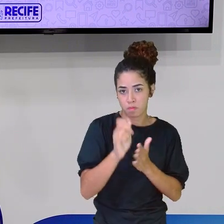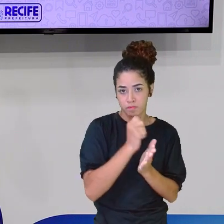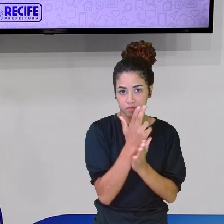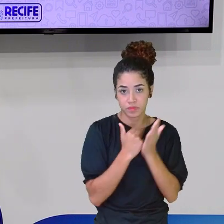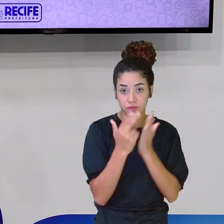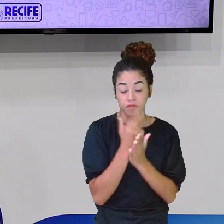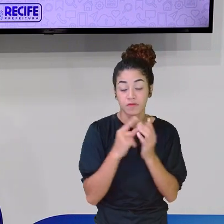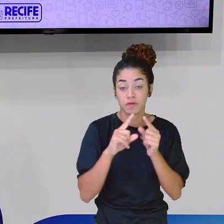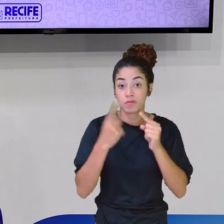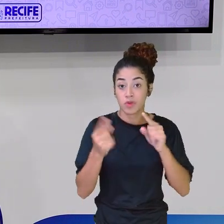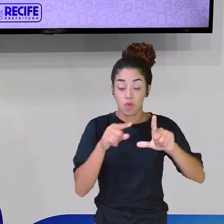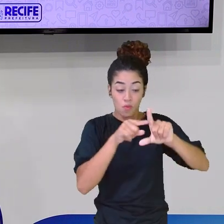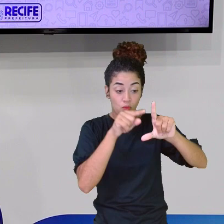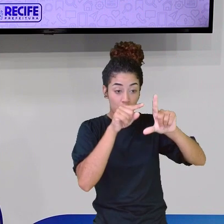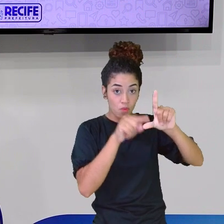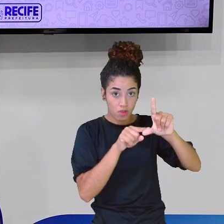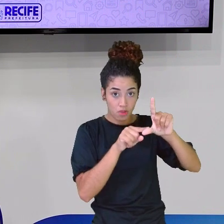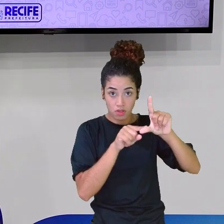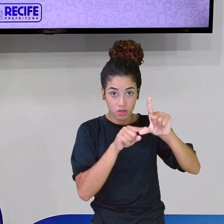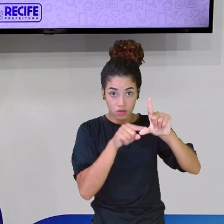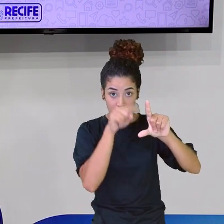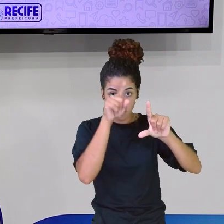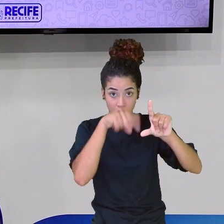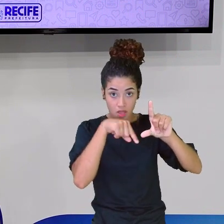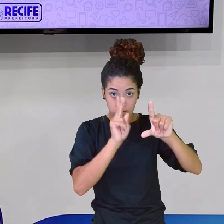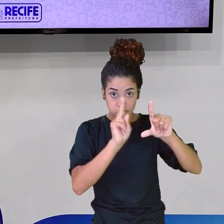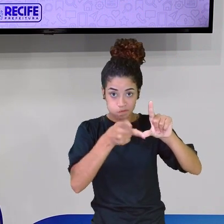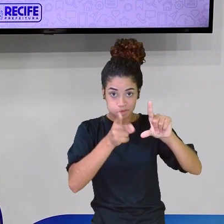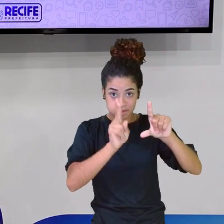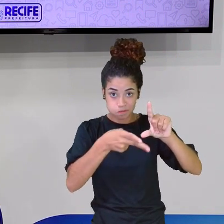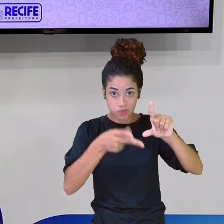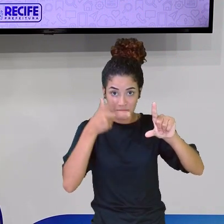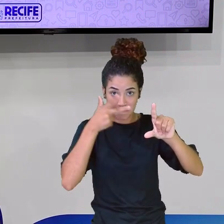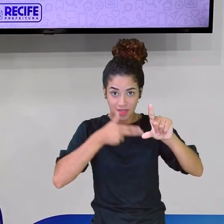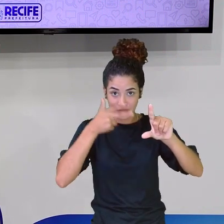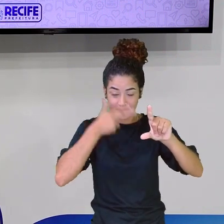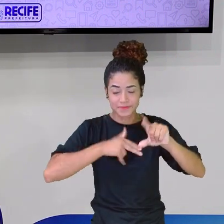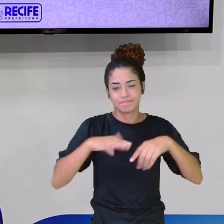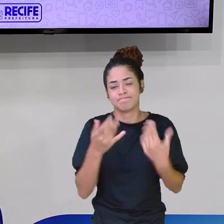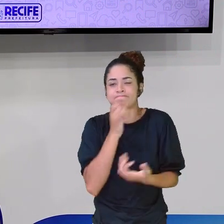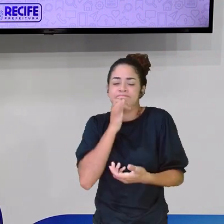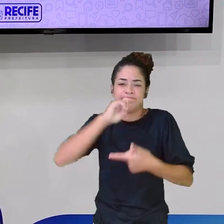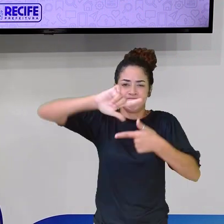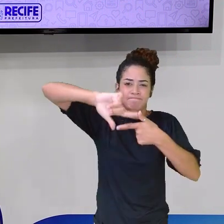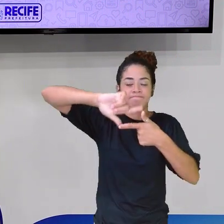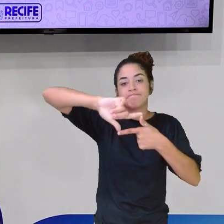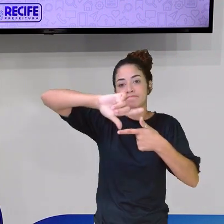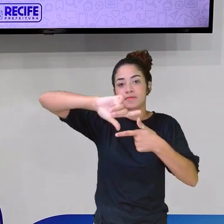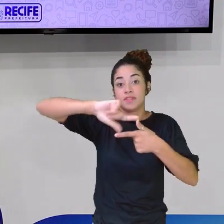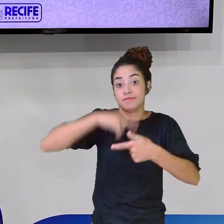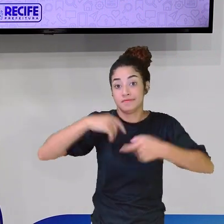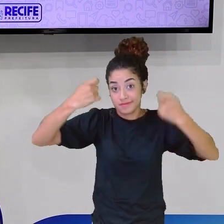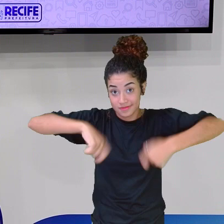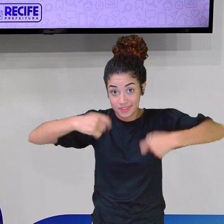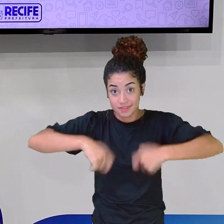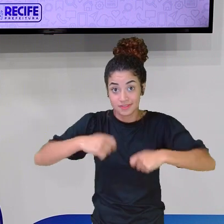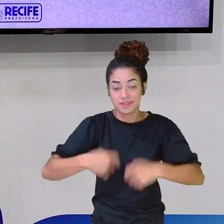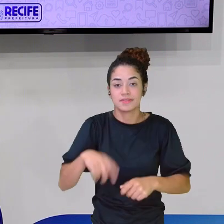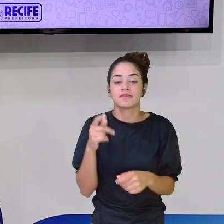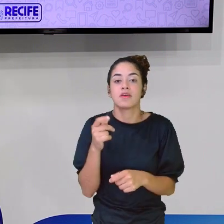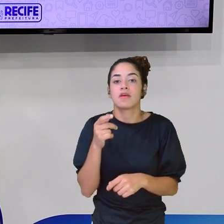o meu ângulo precisa se manter o mesmo. No caso do nosso retângulo, por exemplo, eu preciso